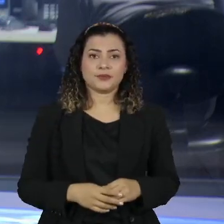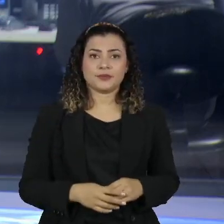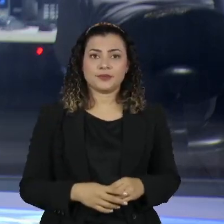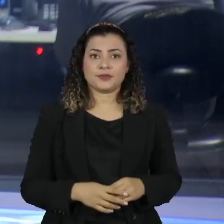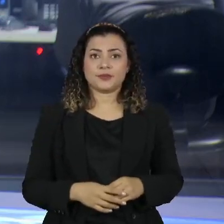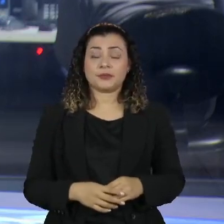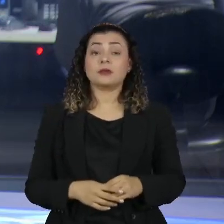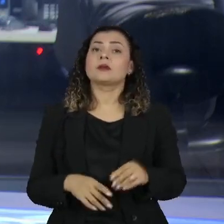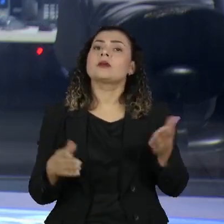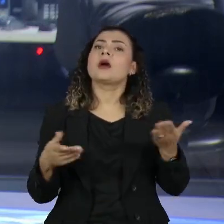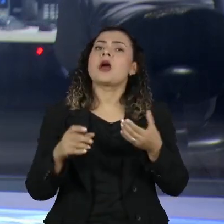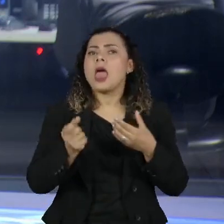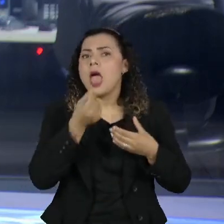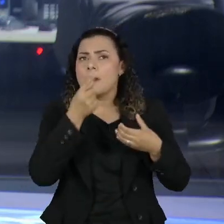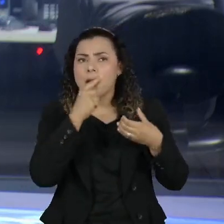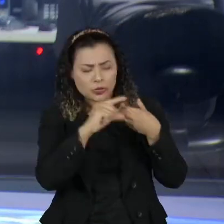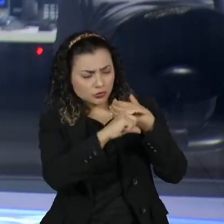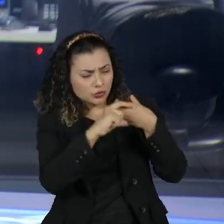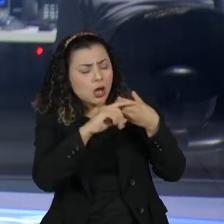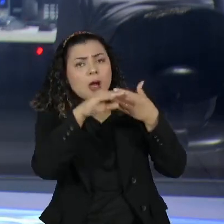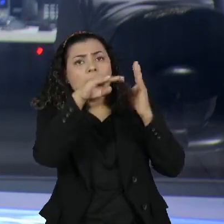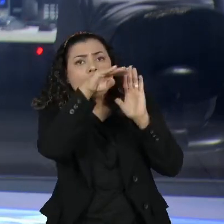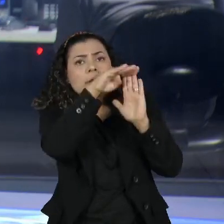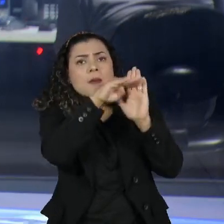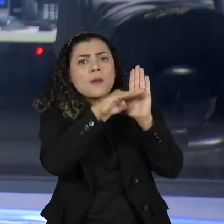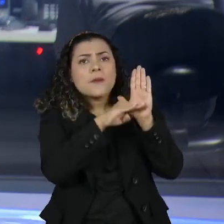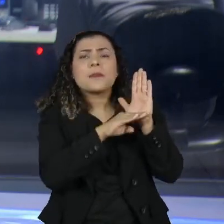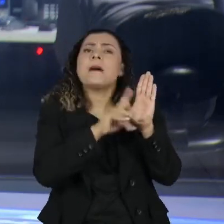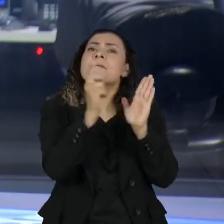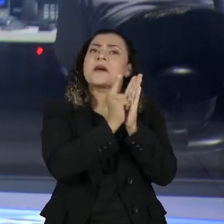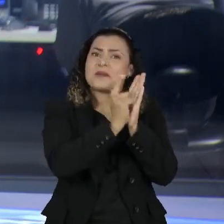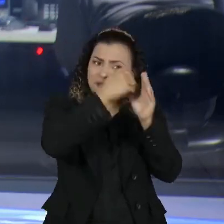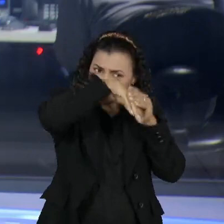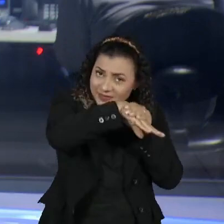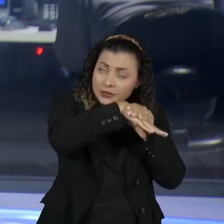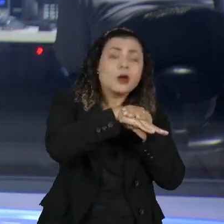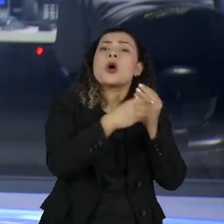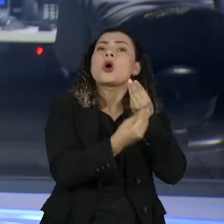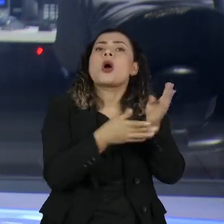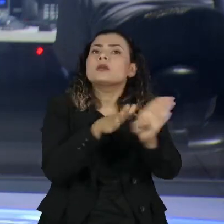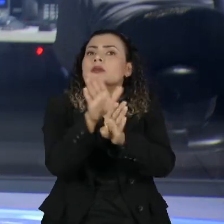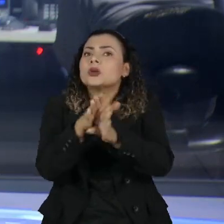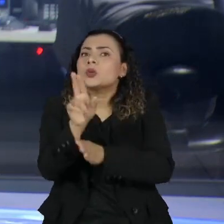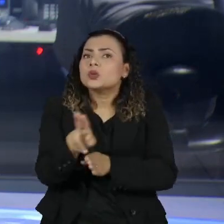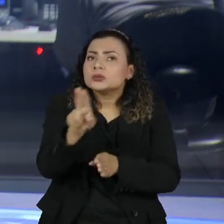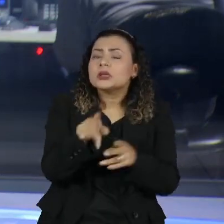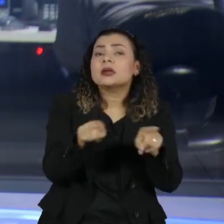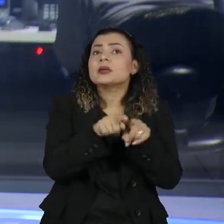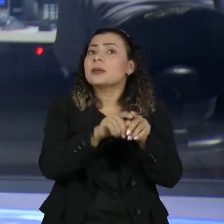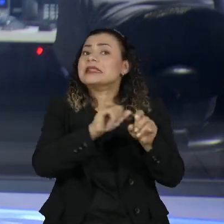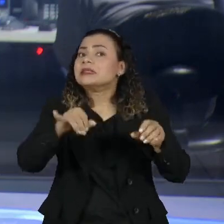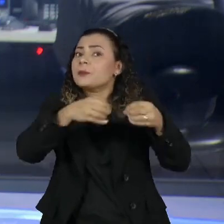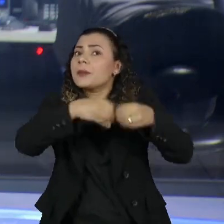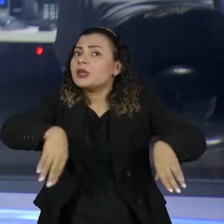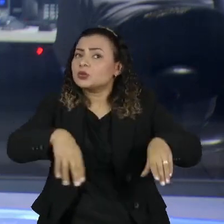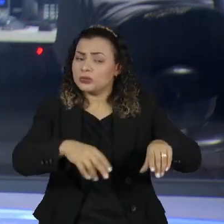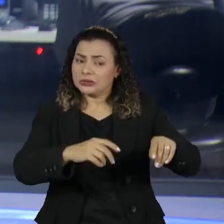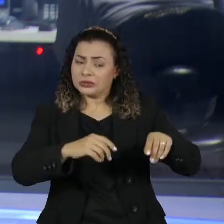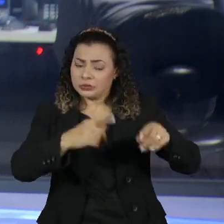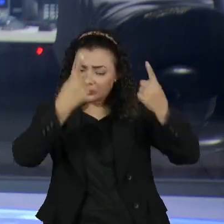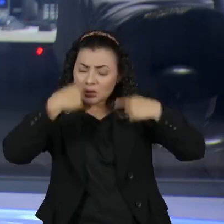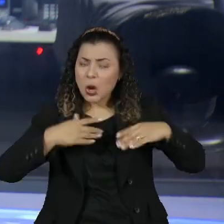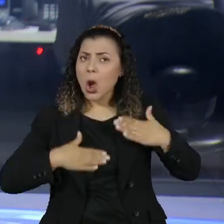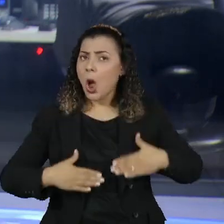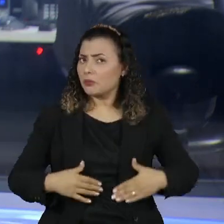As bulas foram criadas para ajudar pacientes e médicos sobre o modo de usar e possíveis efeitos colaterais dos